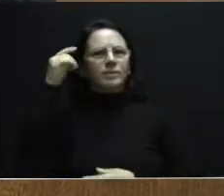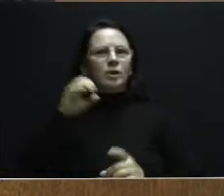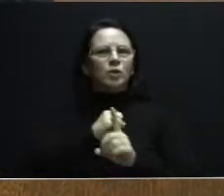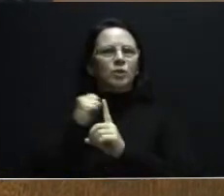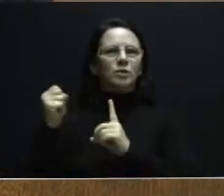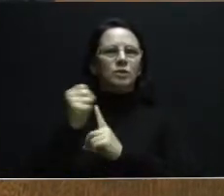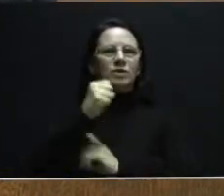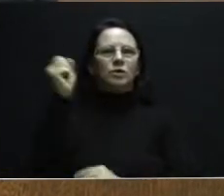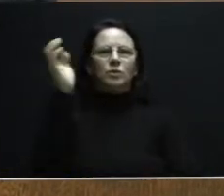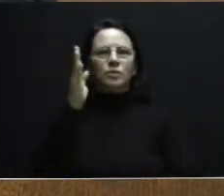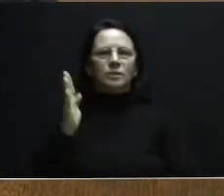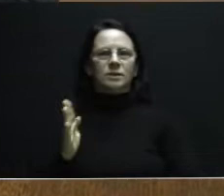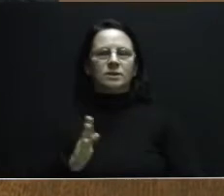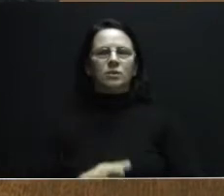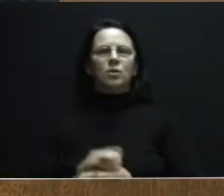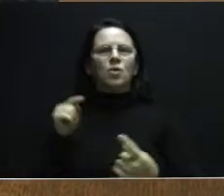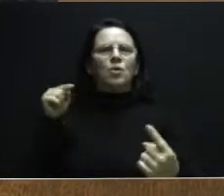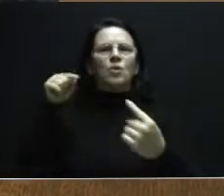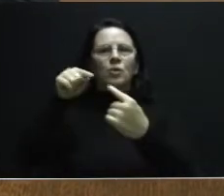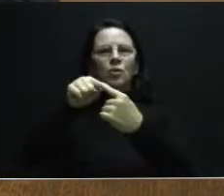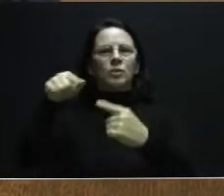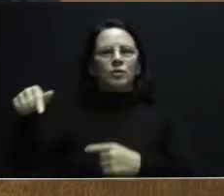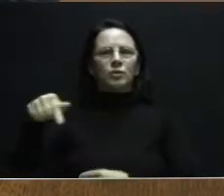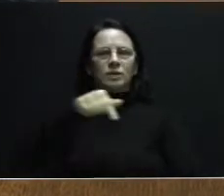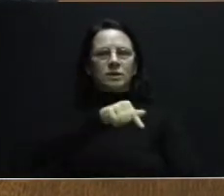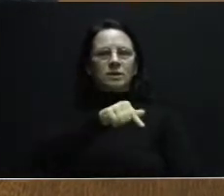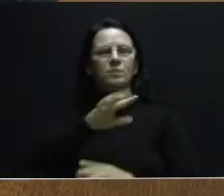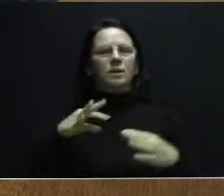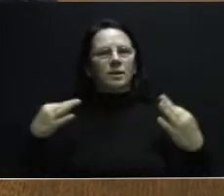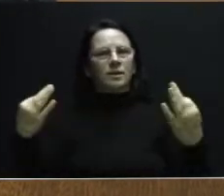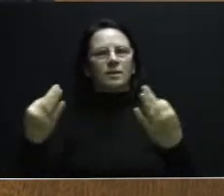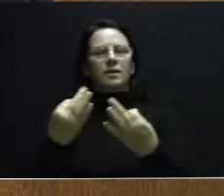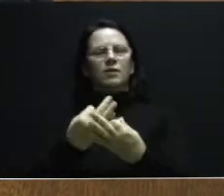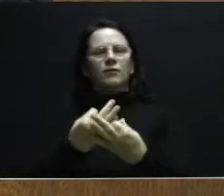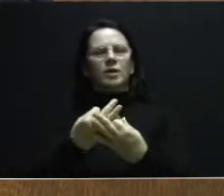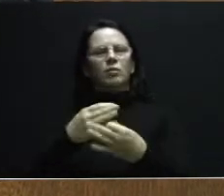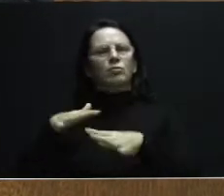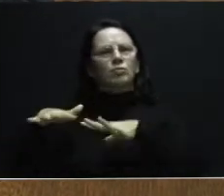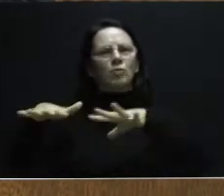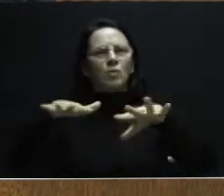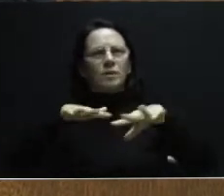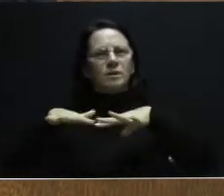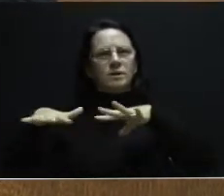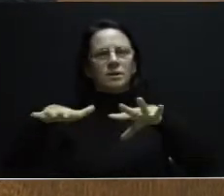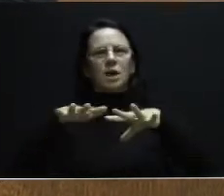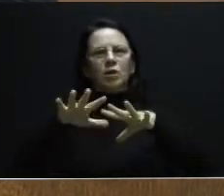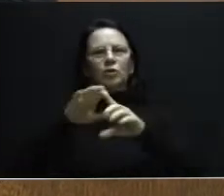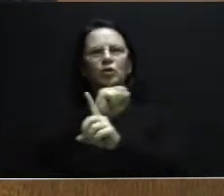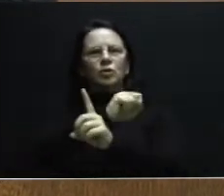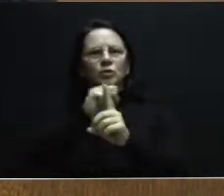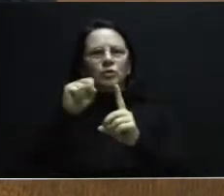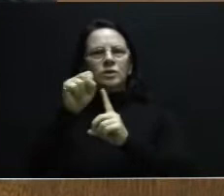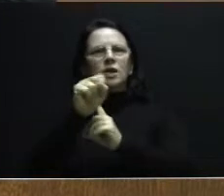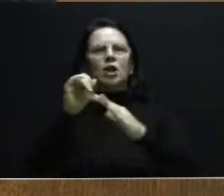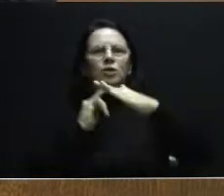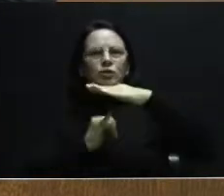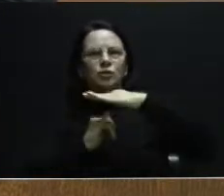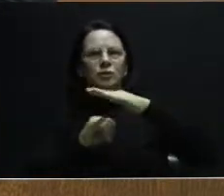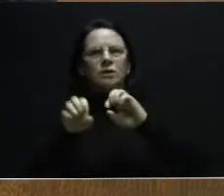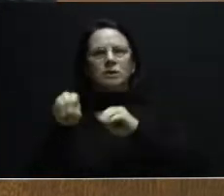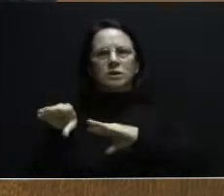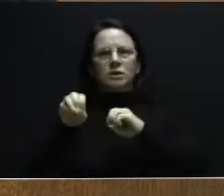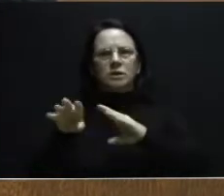sociedade brasileira. O objetivo da Semana Nacional da Família é mobilizar os movimentos sociais, instituições de